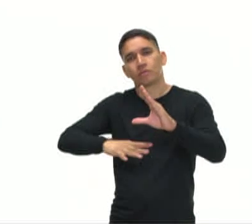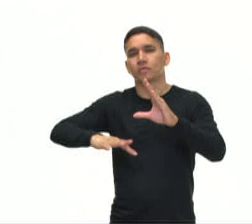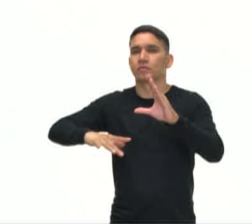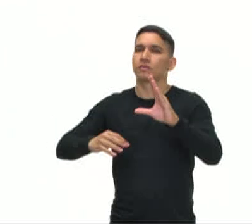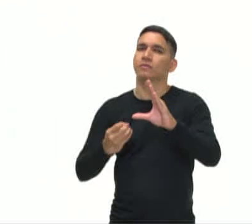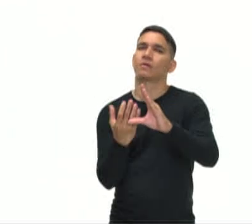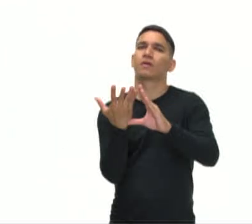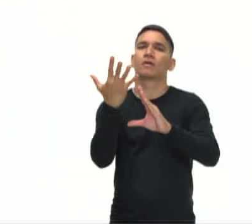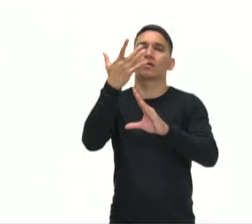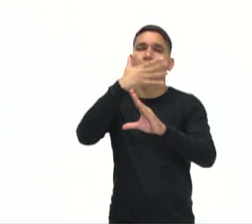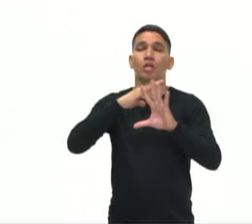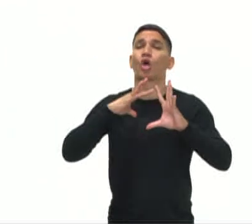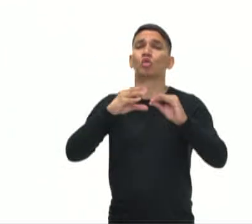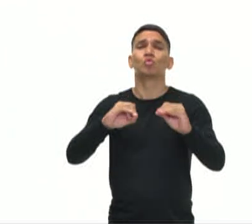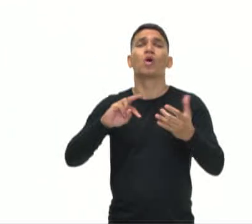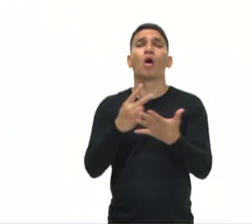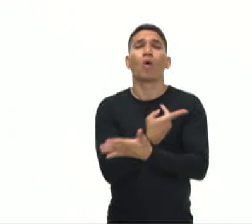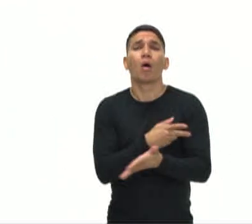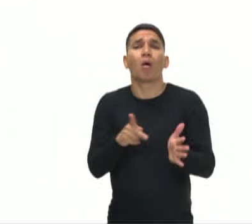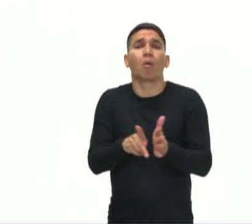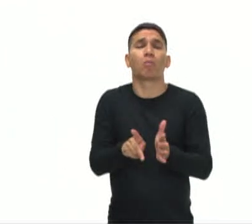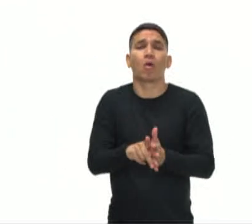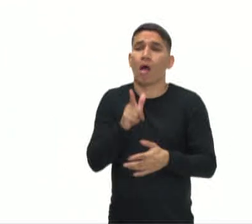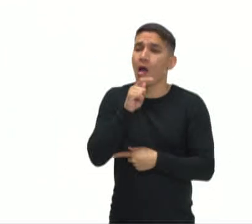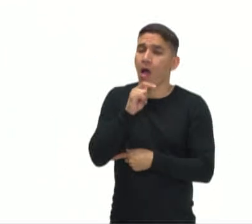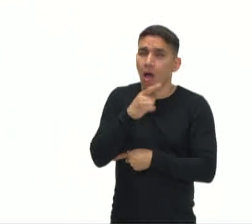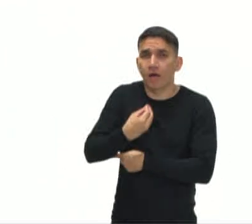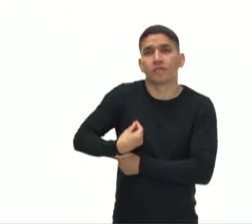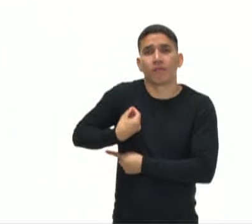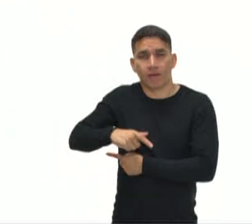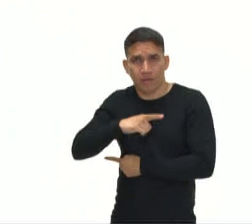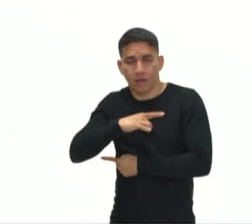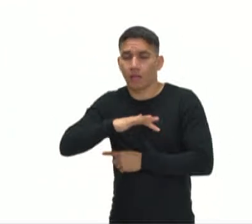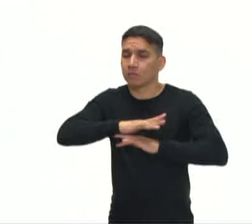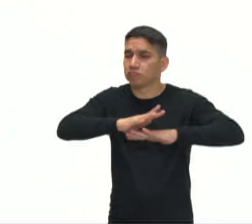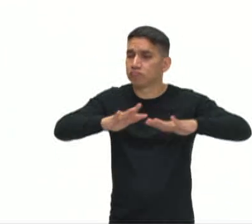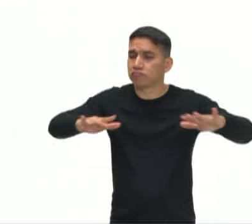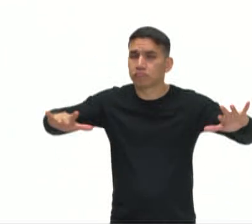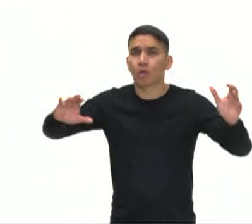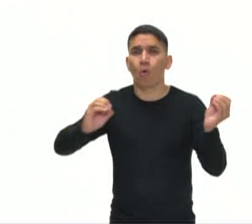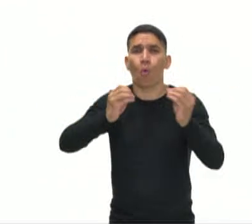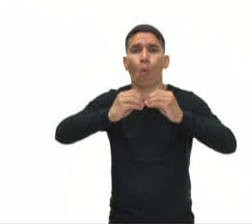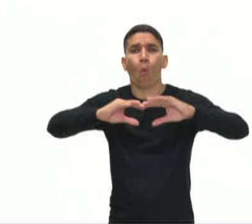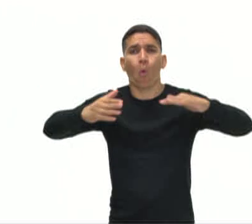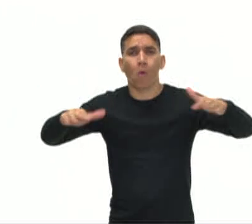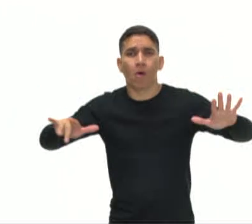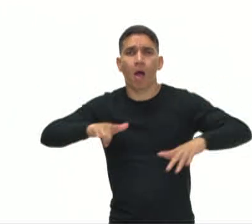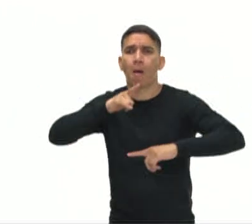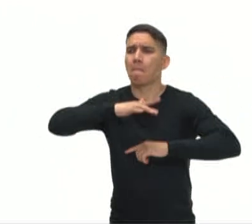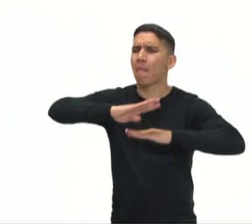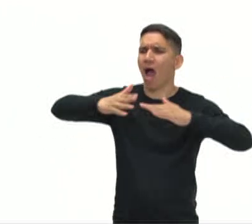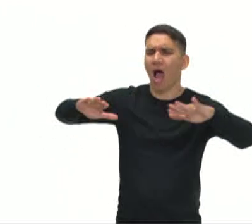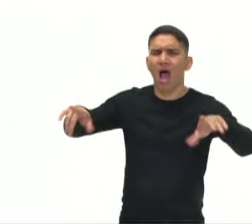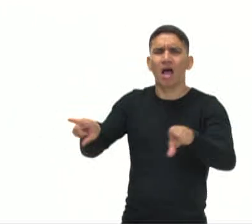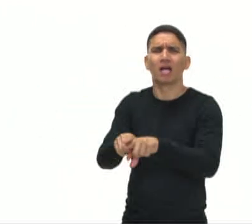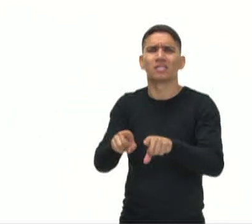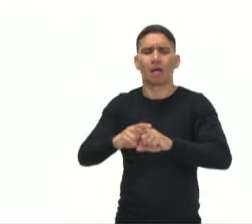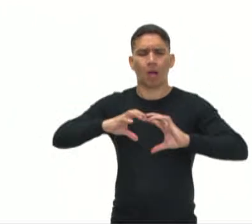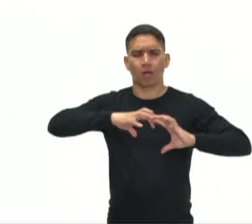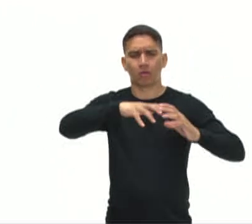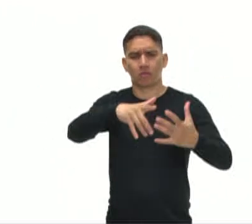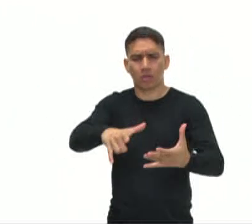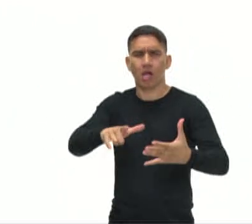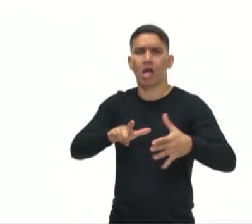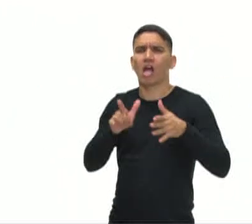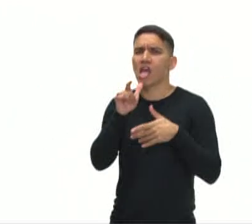infiltração e transpiração a partir da água existente em oceanos, rios, lagos, mares, camadas subterrâneas do